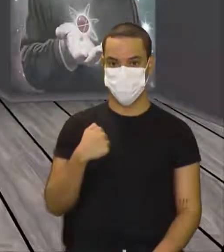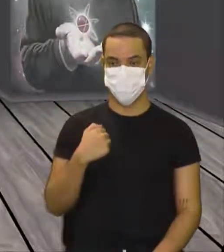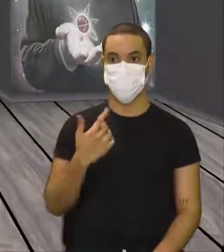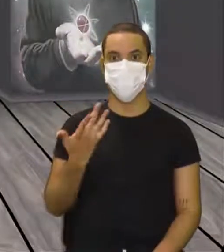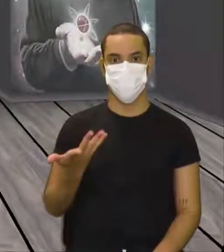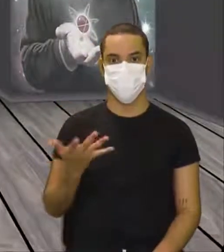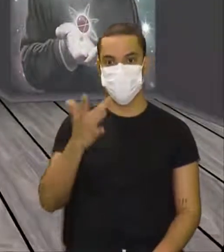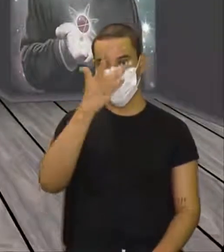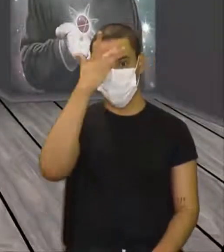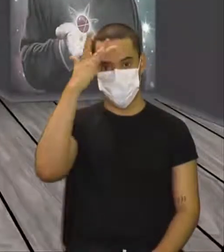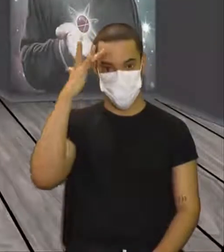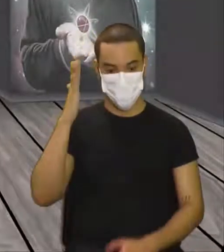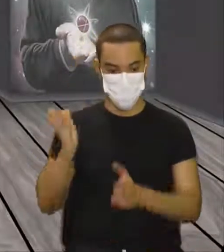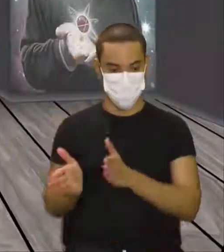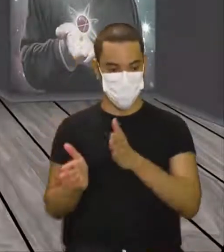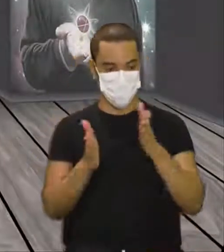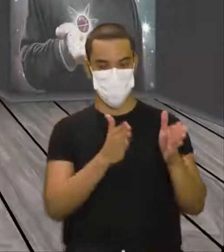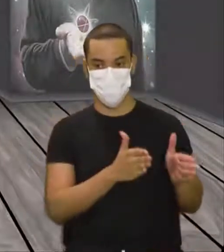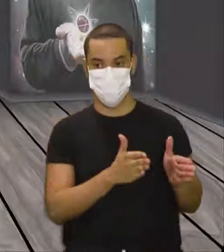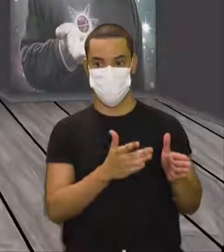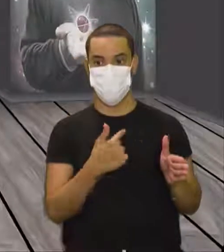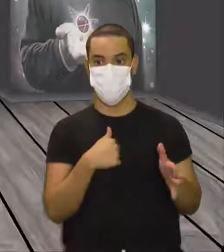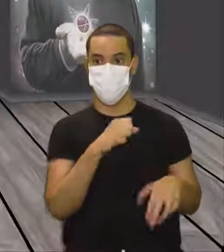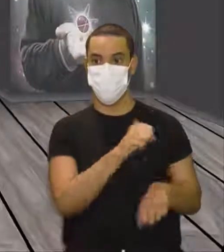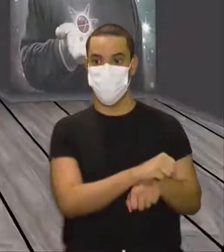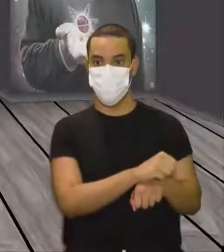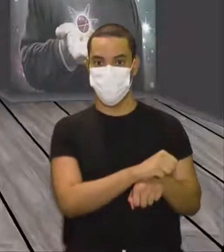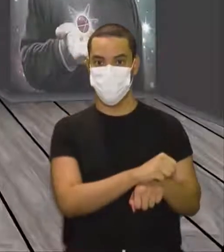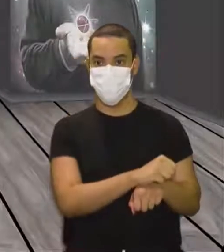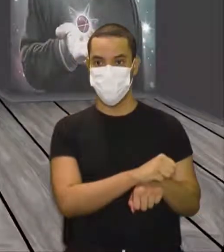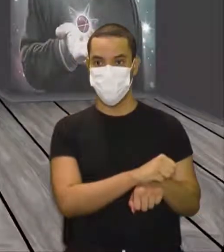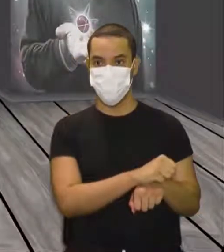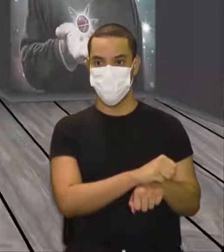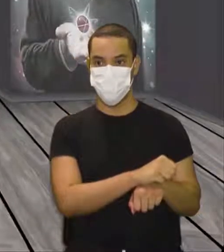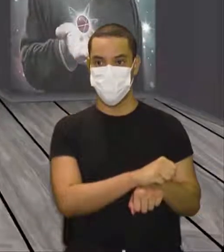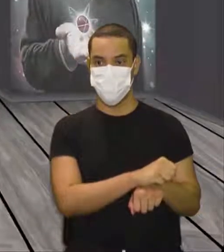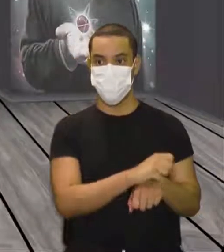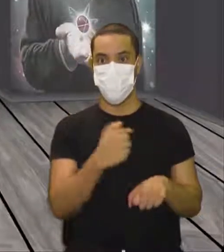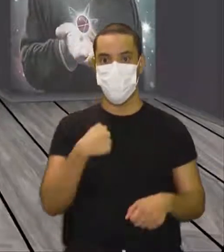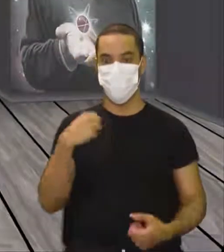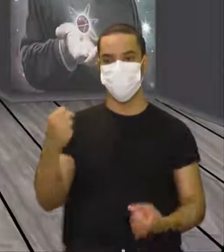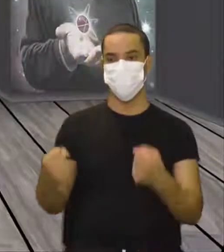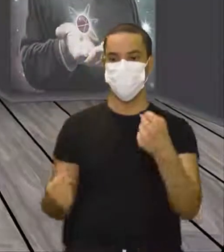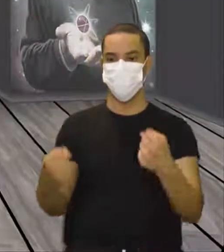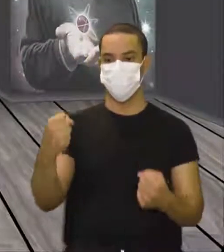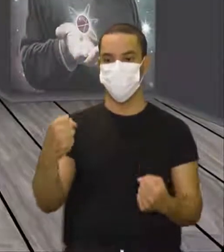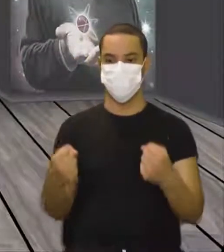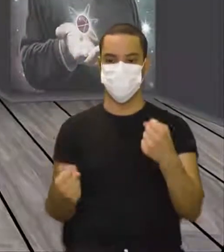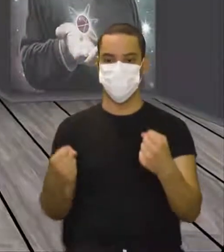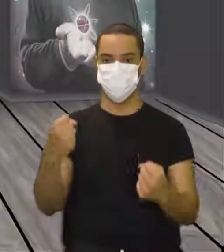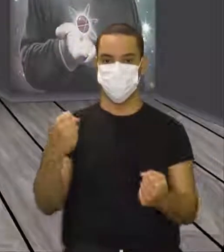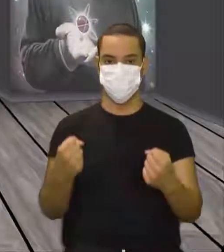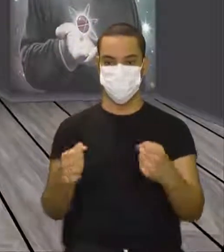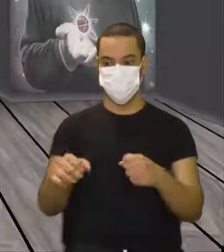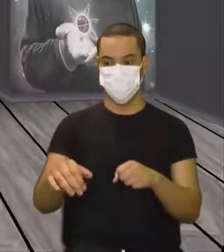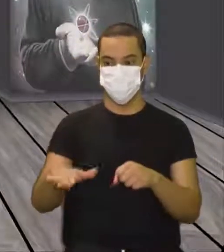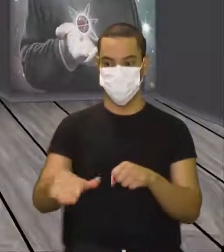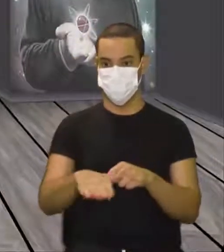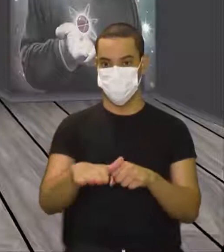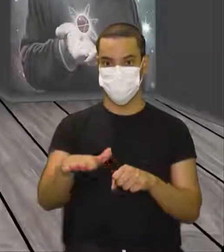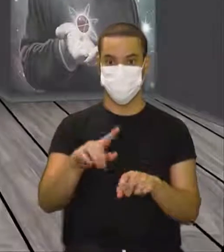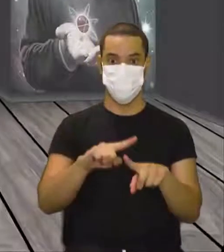ele está parado em relação a mim. Então, é um referencial inicial, ele está parado. Mas, em relação